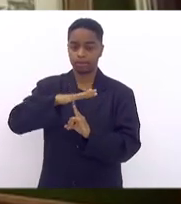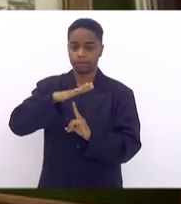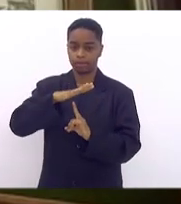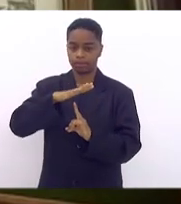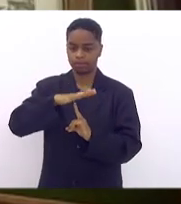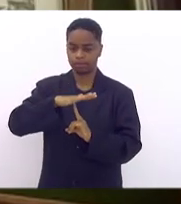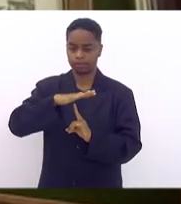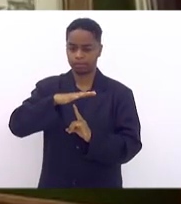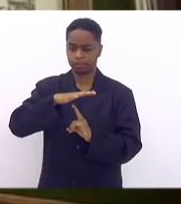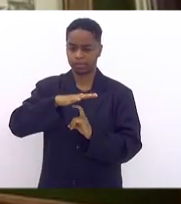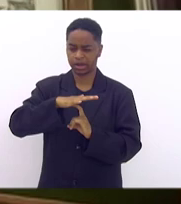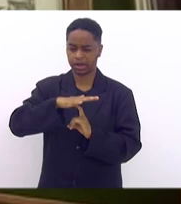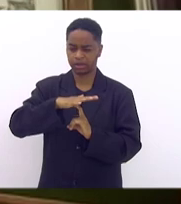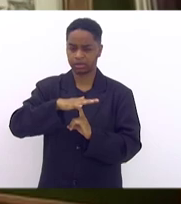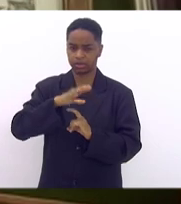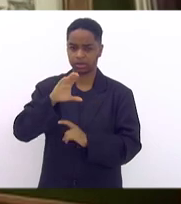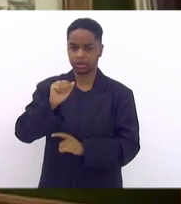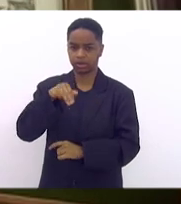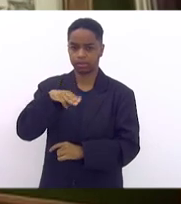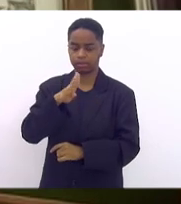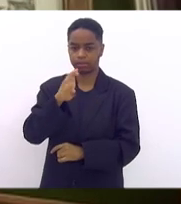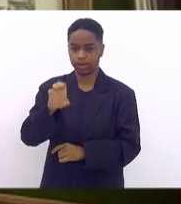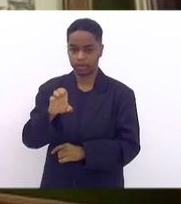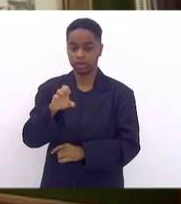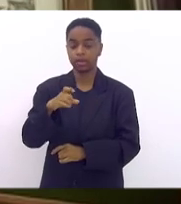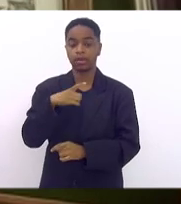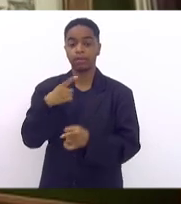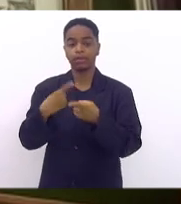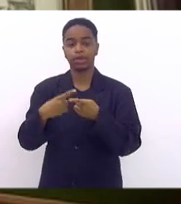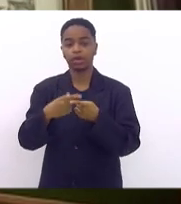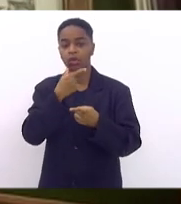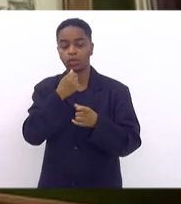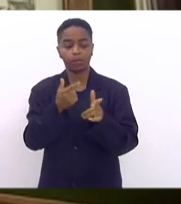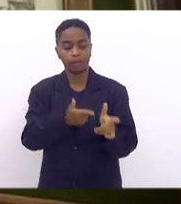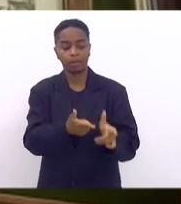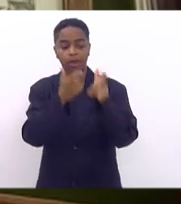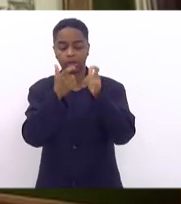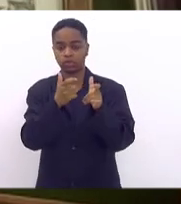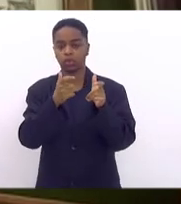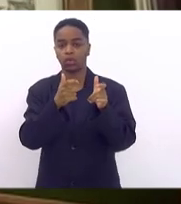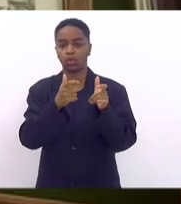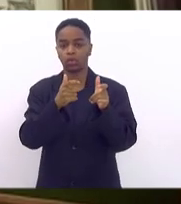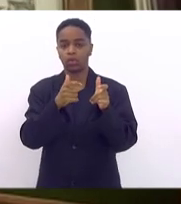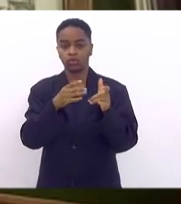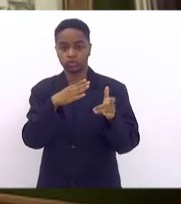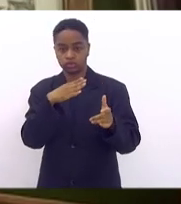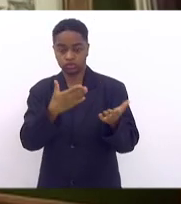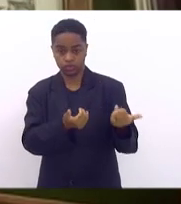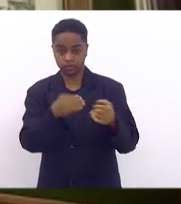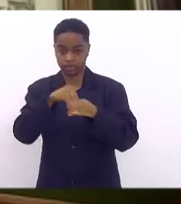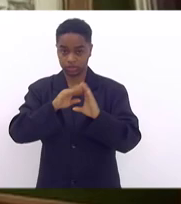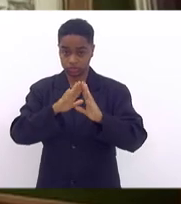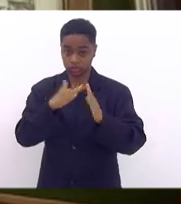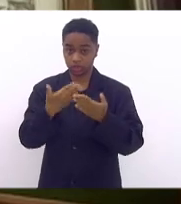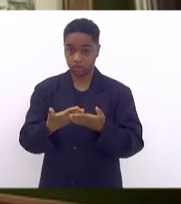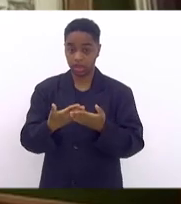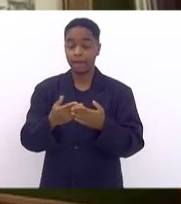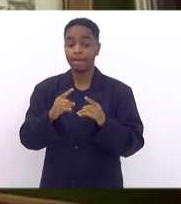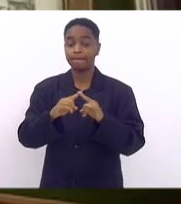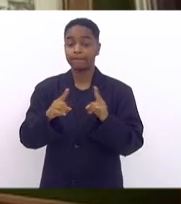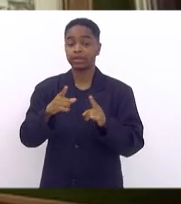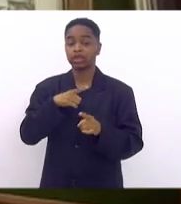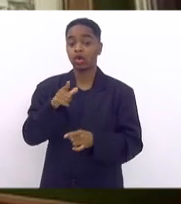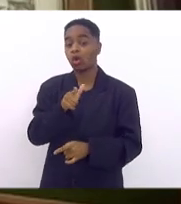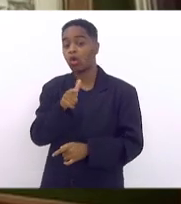matou um casal de namorados que saía da escola, esse rapaz era mentorado por um outro que estava em Gravatá, em